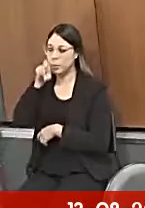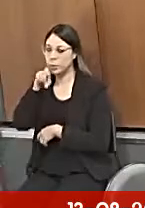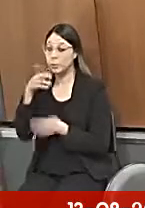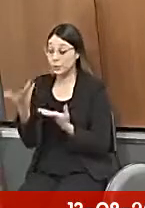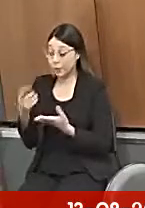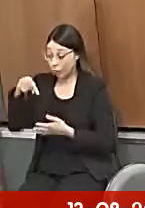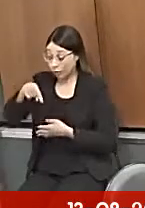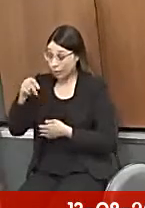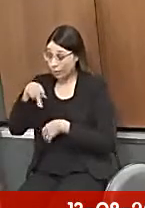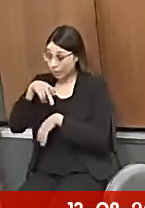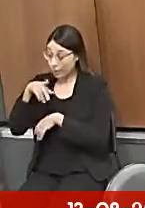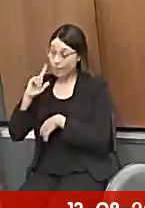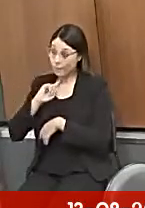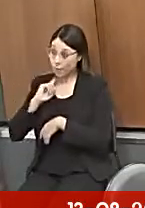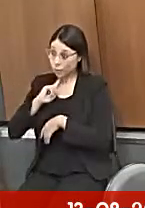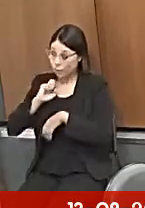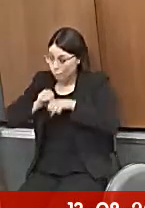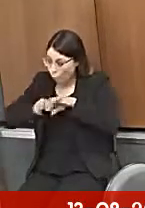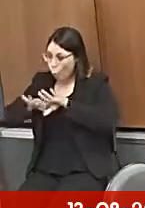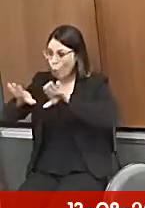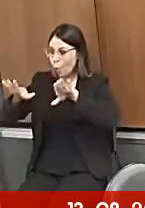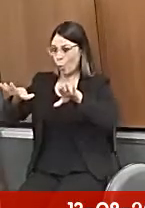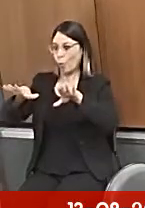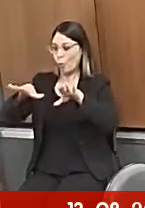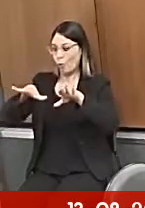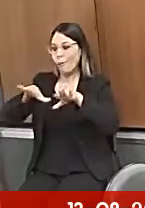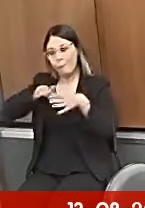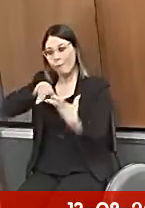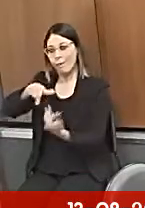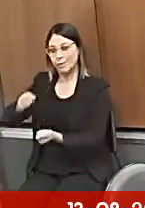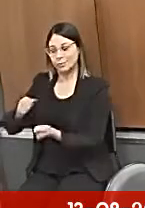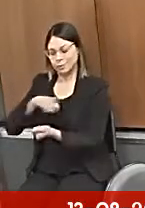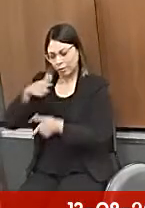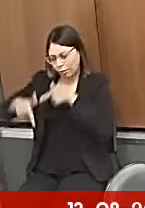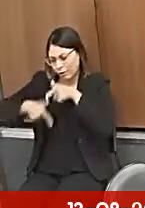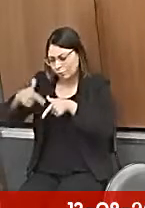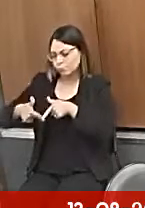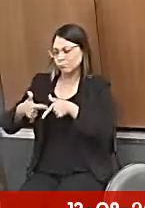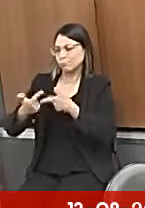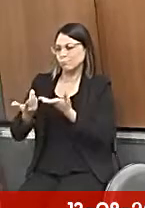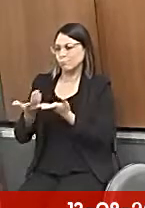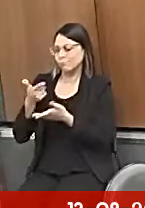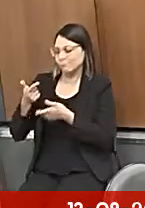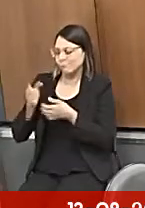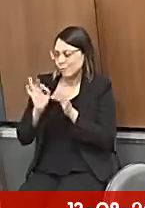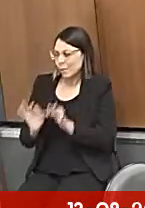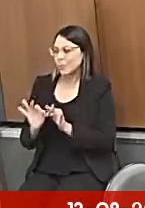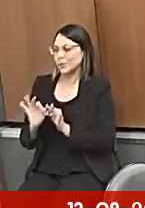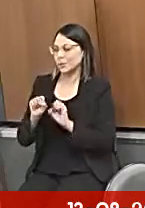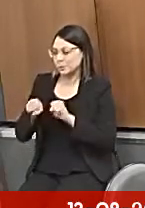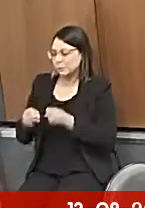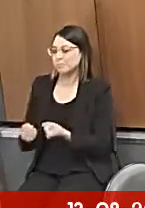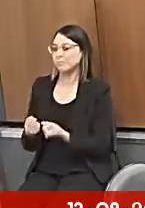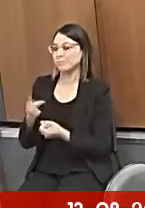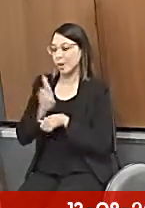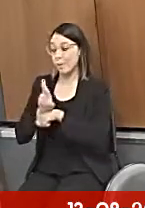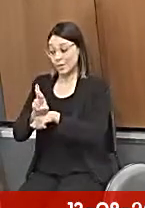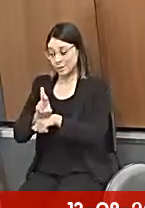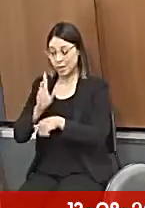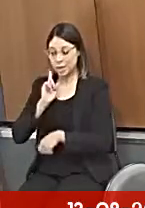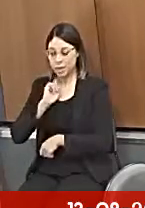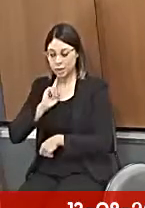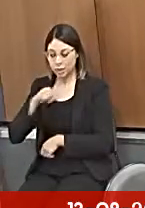minas de minas gerais para o mundo né a gente com muito trabalho dedicação e consegue fazer uma coisa representando o estado eo país eu fico imaginando